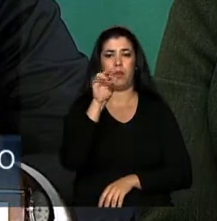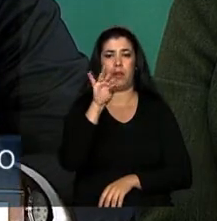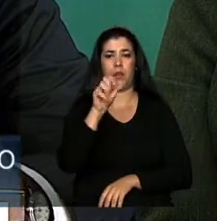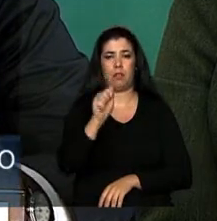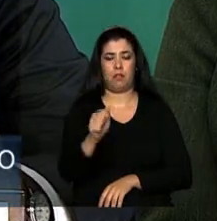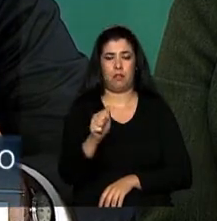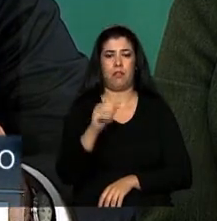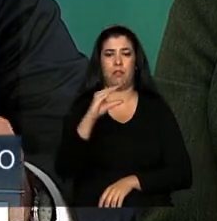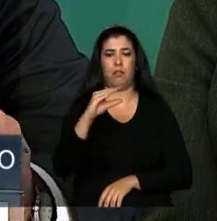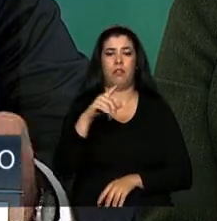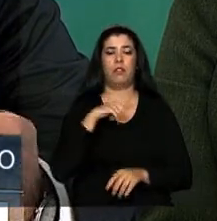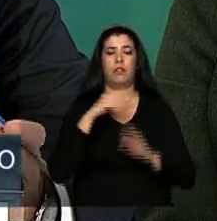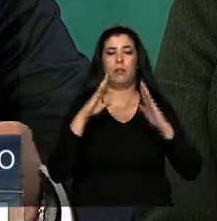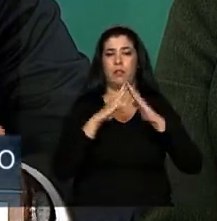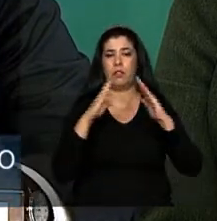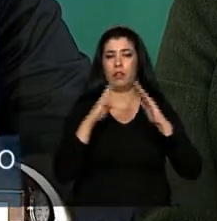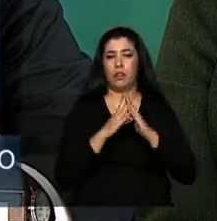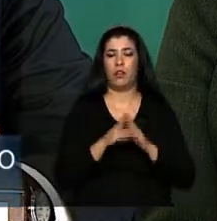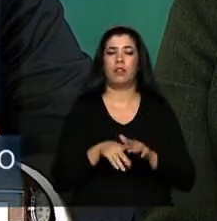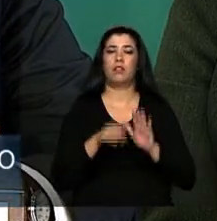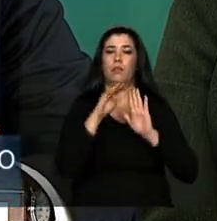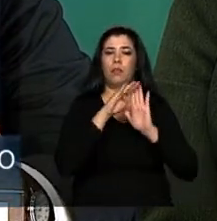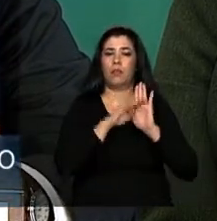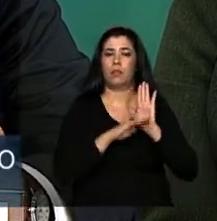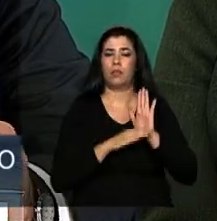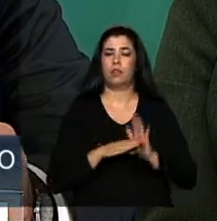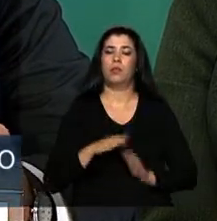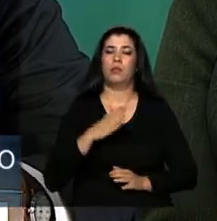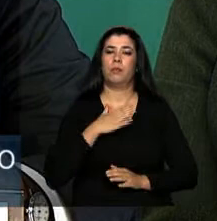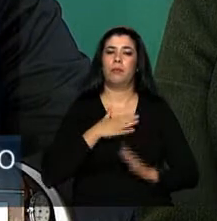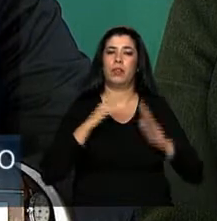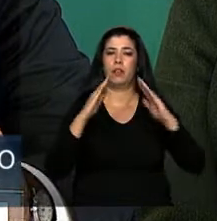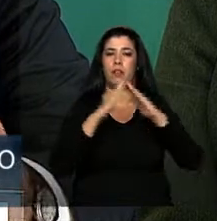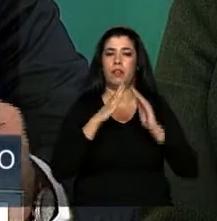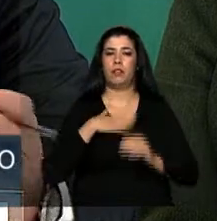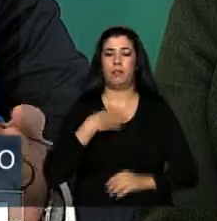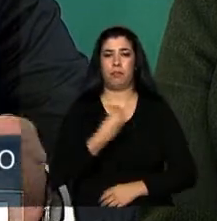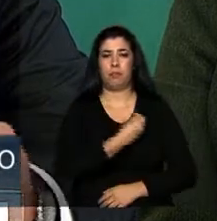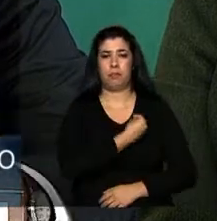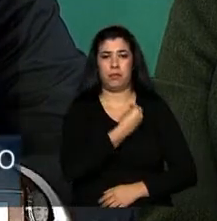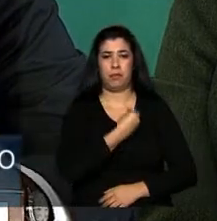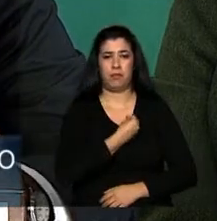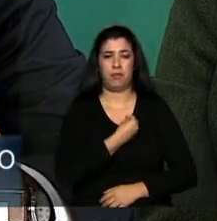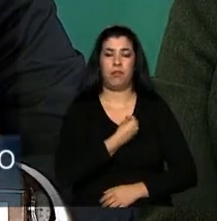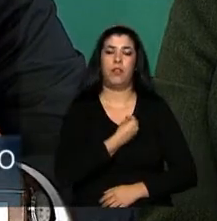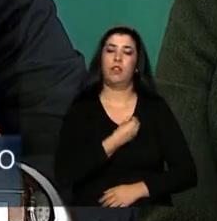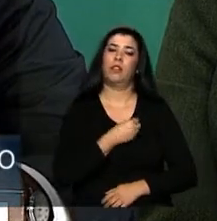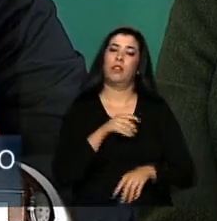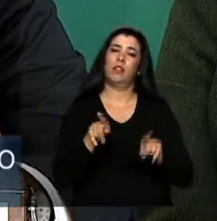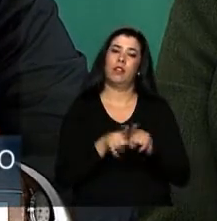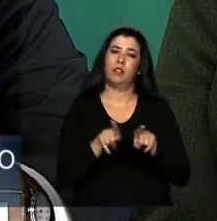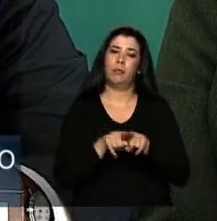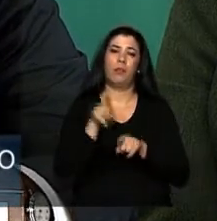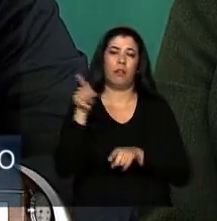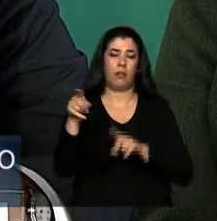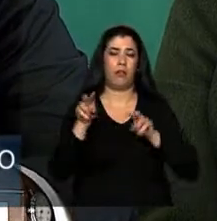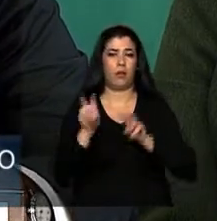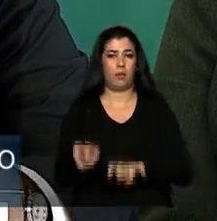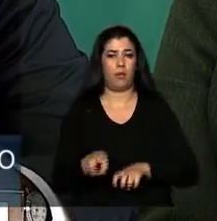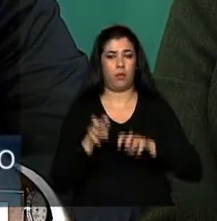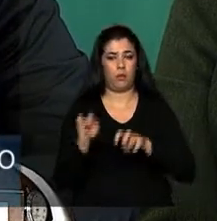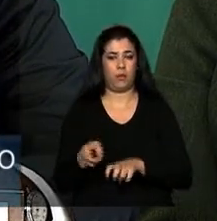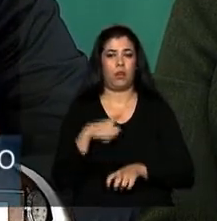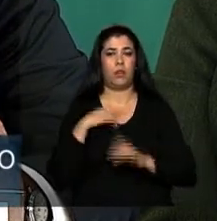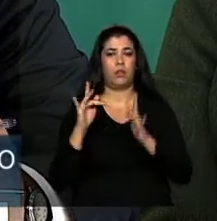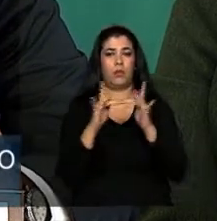o Minha Casa Minha Vida 3, também chamado Minha Casa Minha Vida Rural, interface aí com outros ministérios, né?